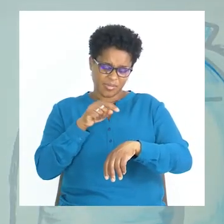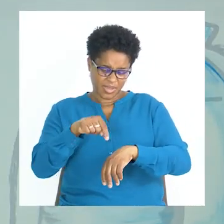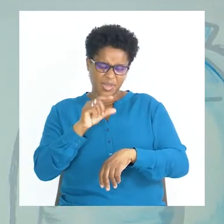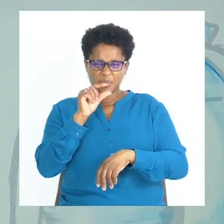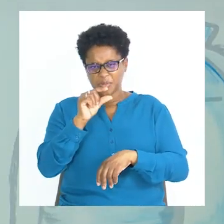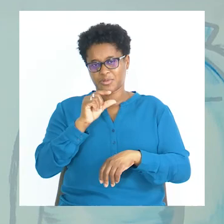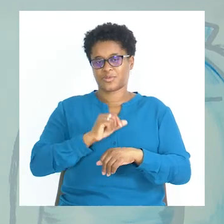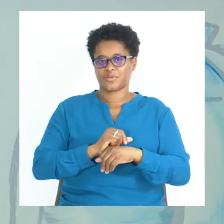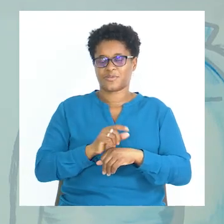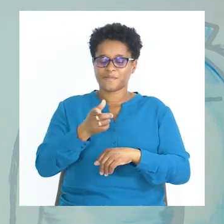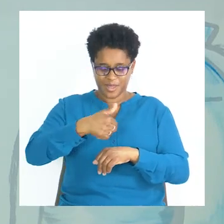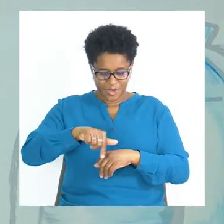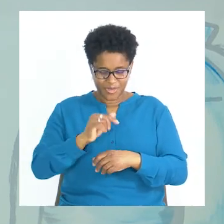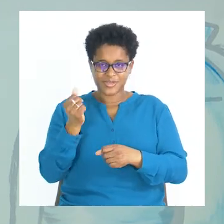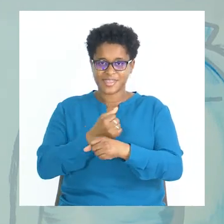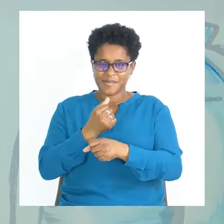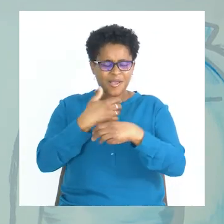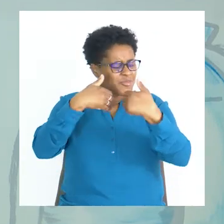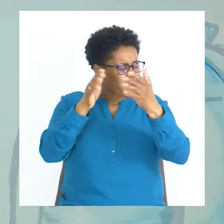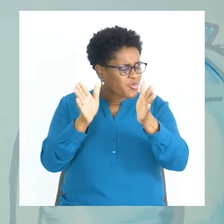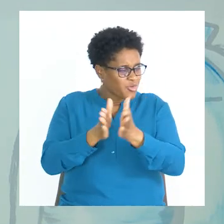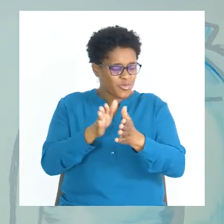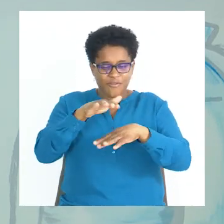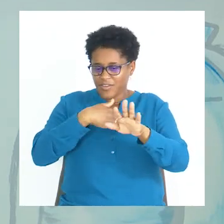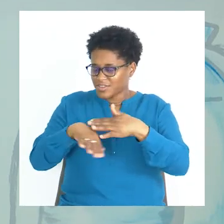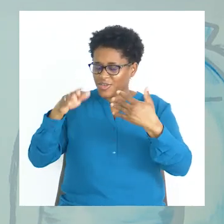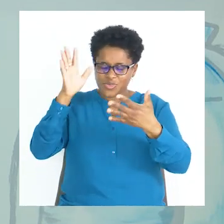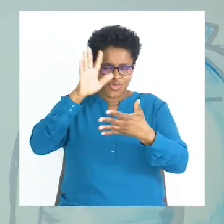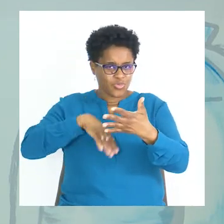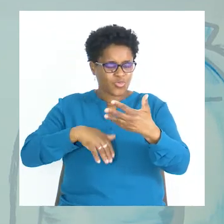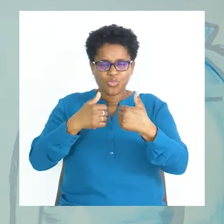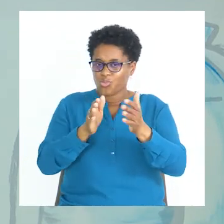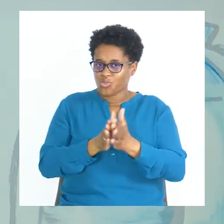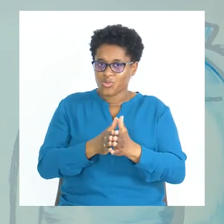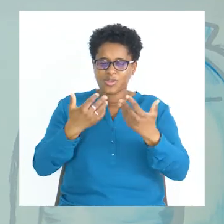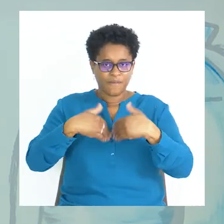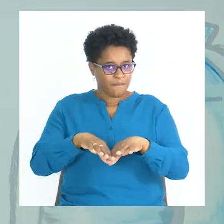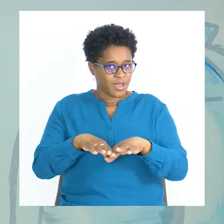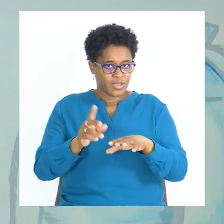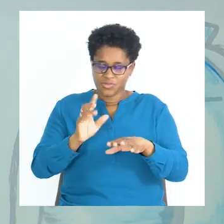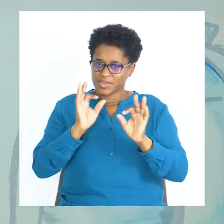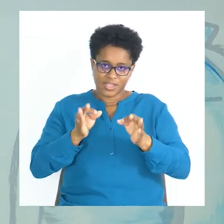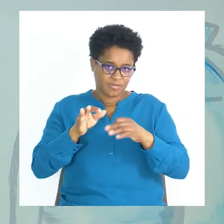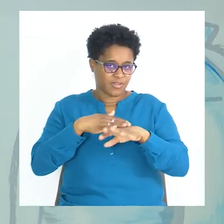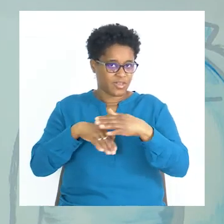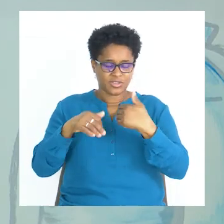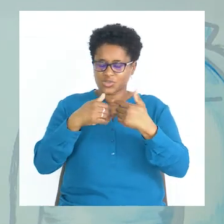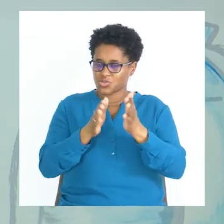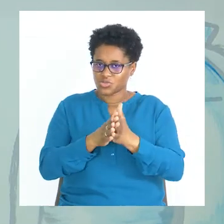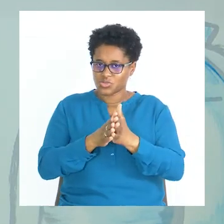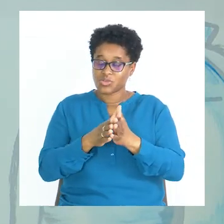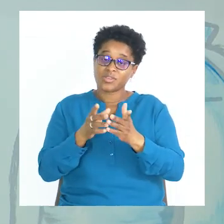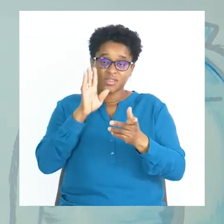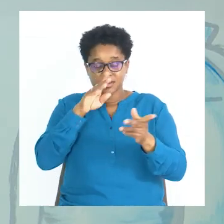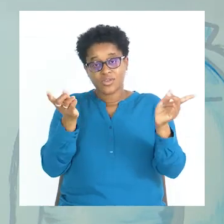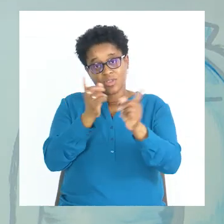O tempo aqui é muito curto para a gente trabalhar tudo, fazer tudo. Mas também não é certo dar-te tudo. Caso